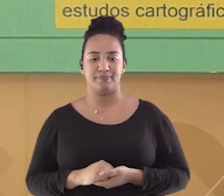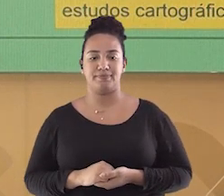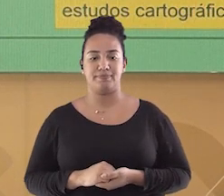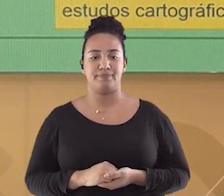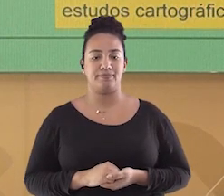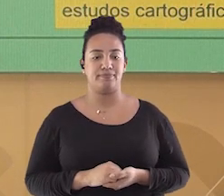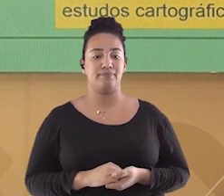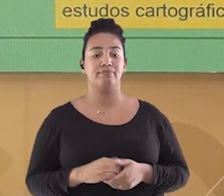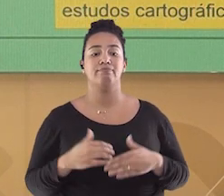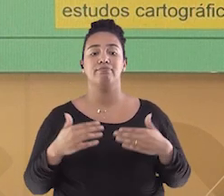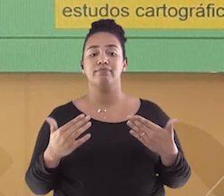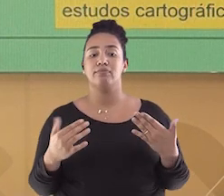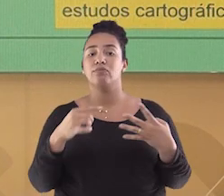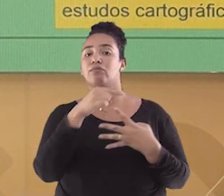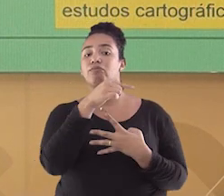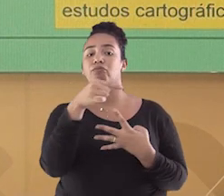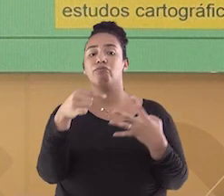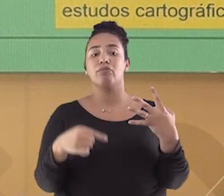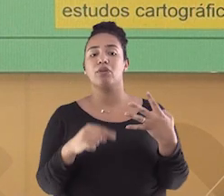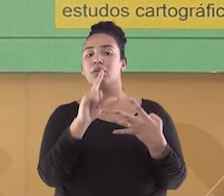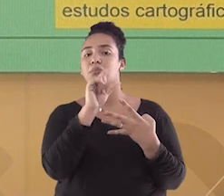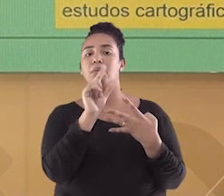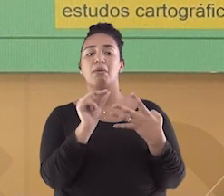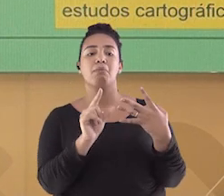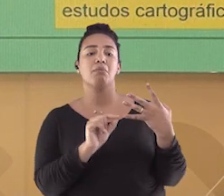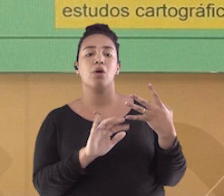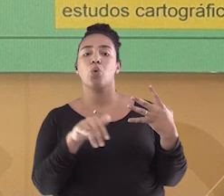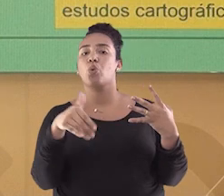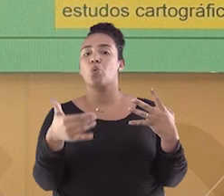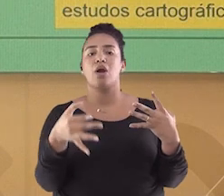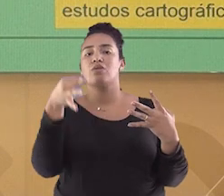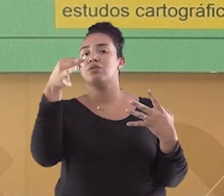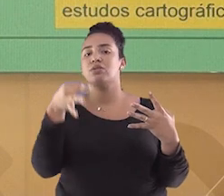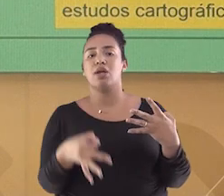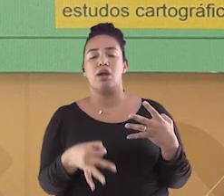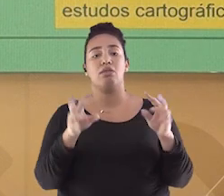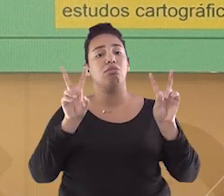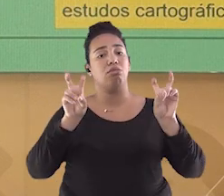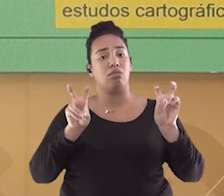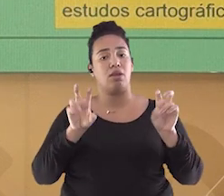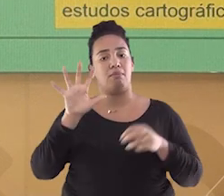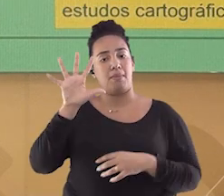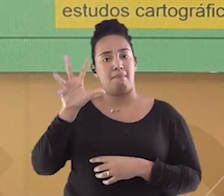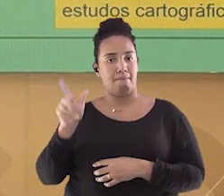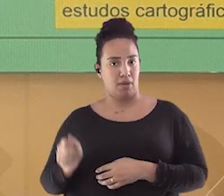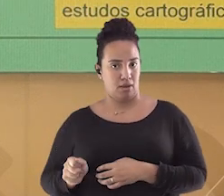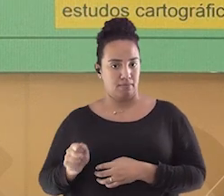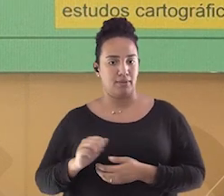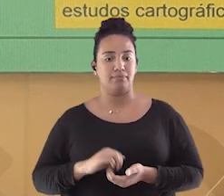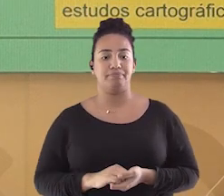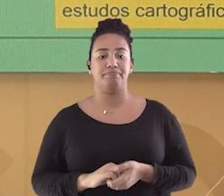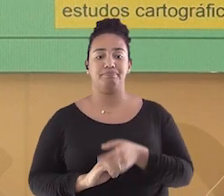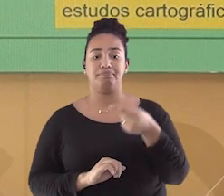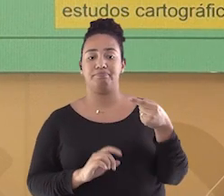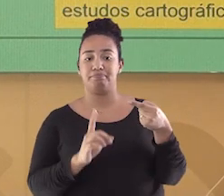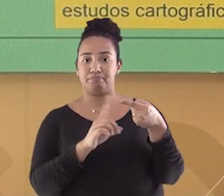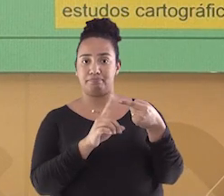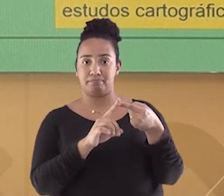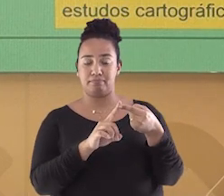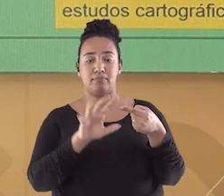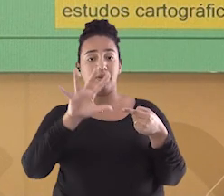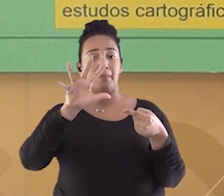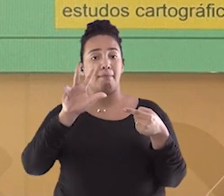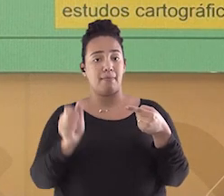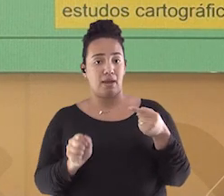das alternativas abaixo estão corretas sobre os mapas temáticos? Letra A.